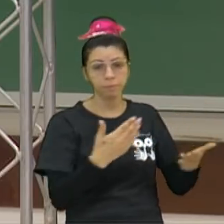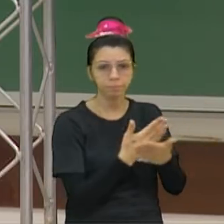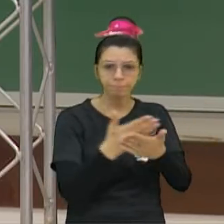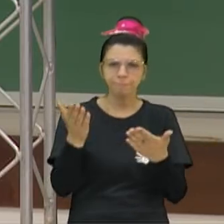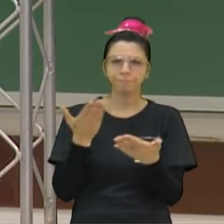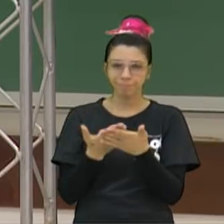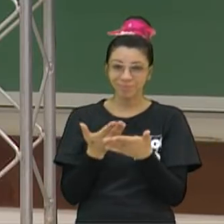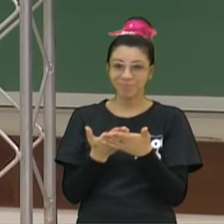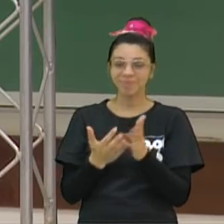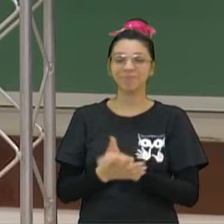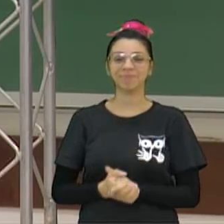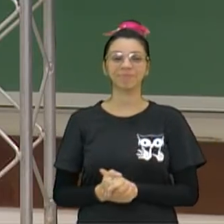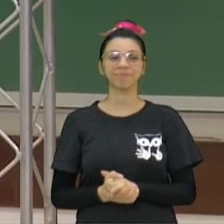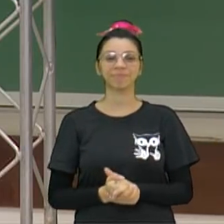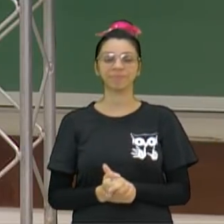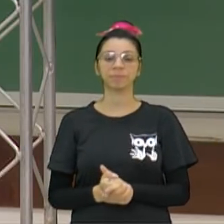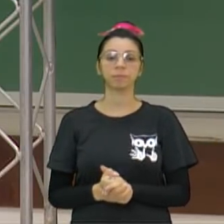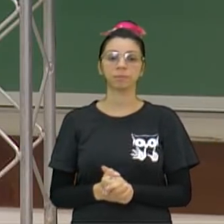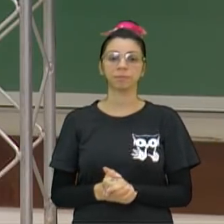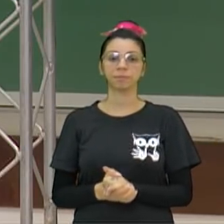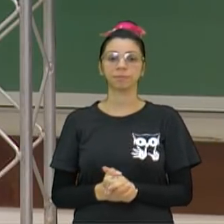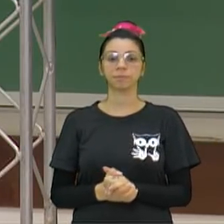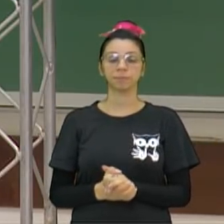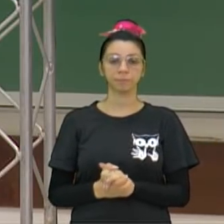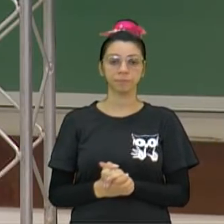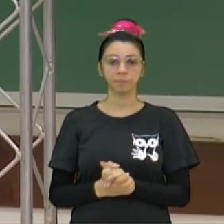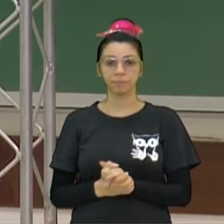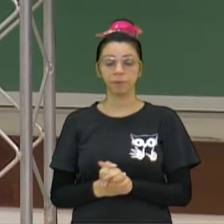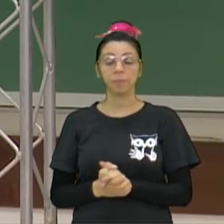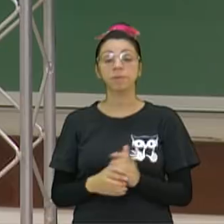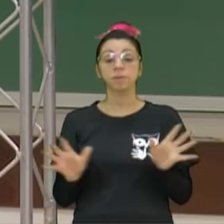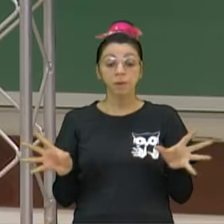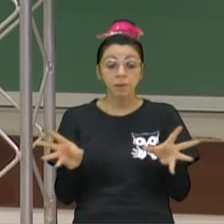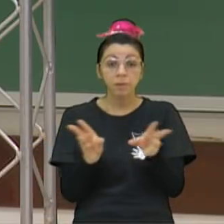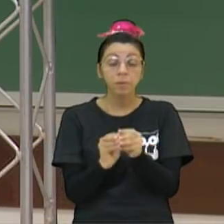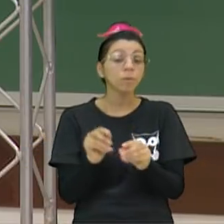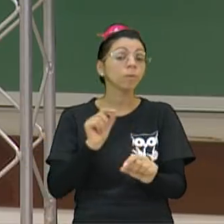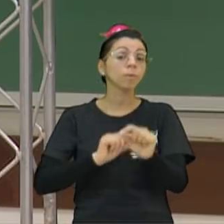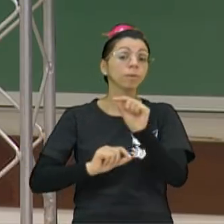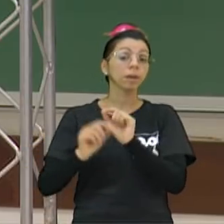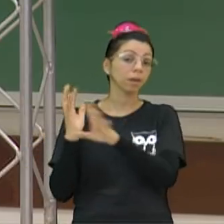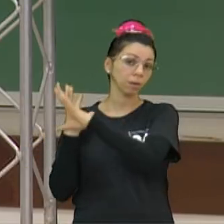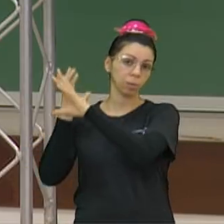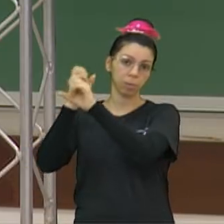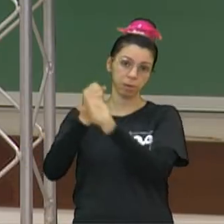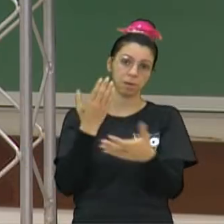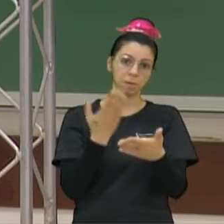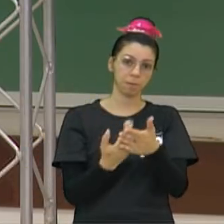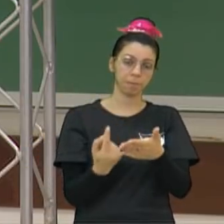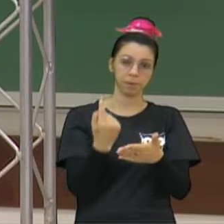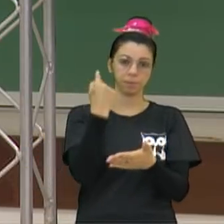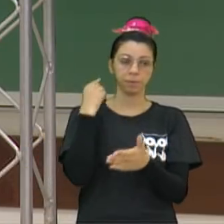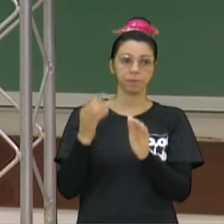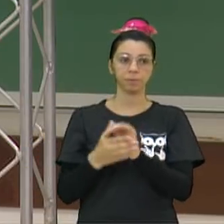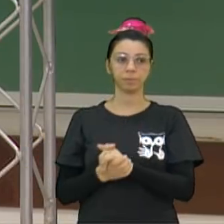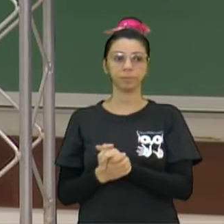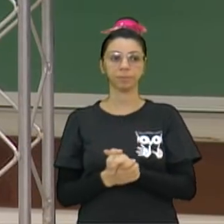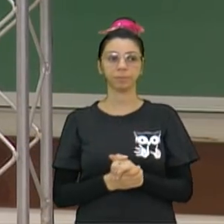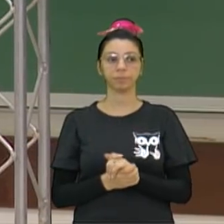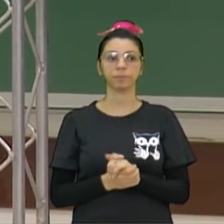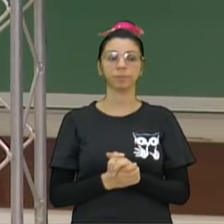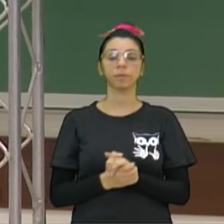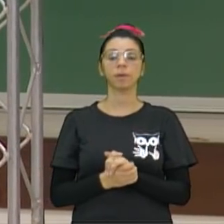aula. A gente vai fazer aqui uma breve revisão do que foi trabalhado na aula anterior. Na nossa aula anterior, a